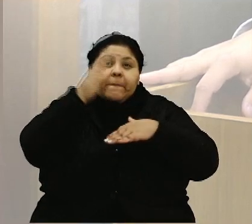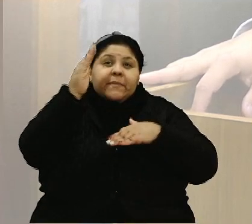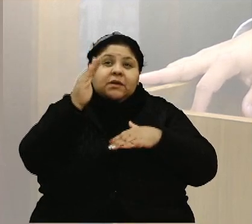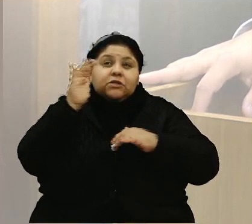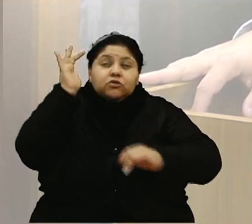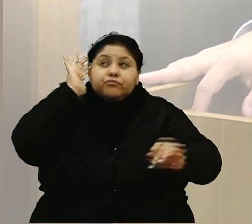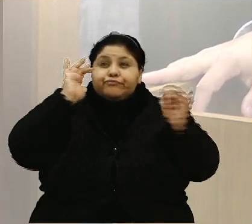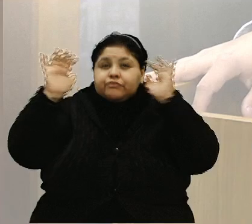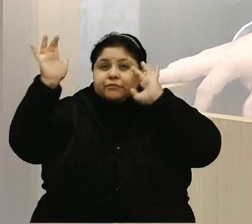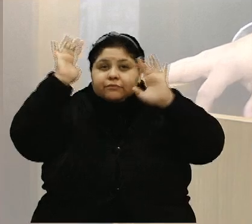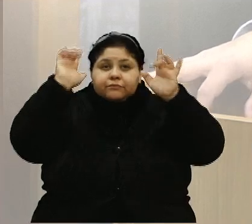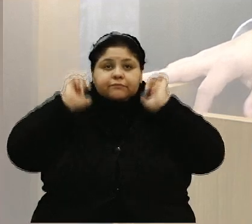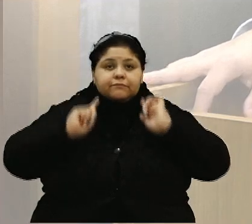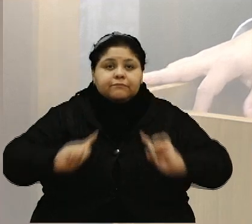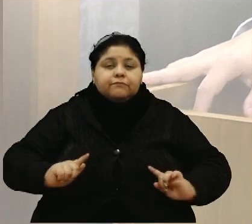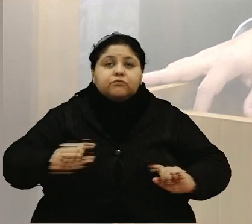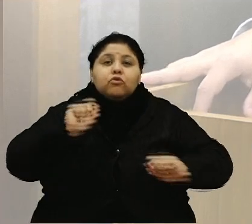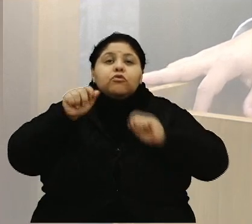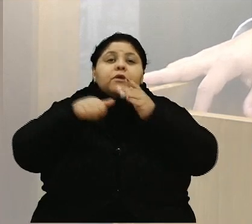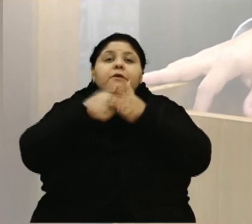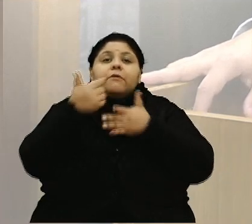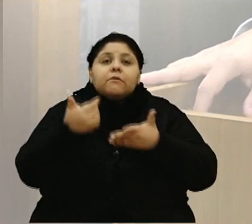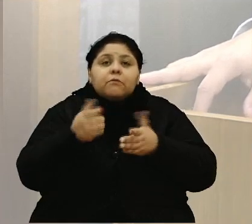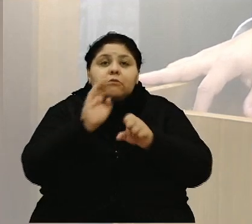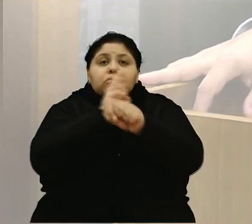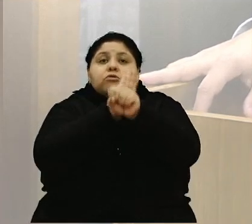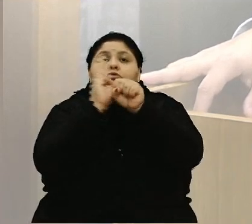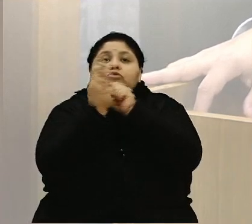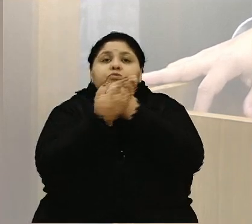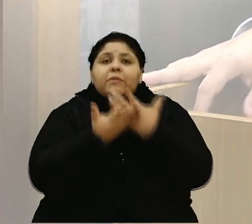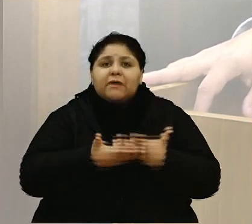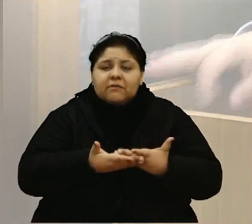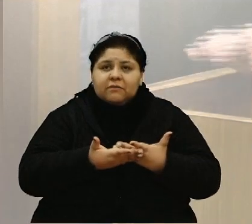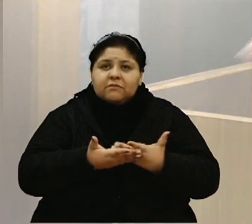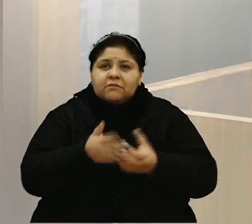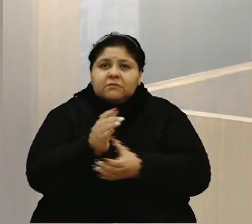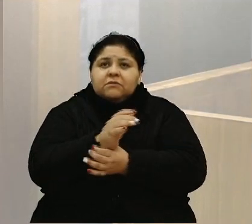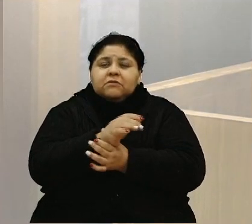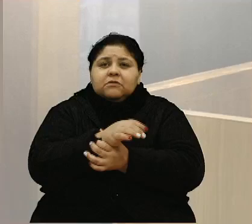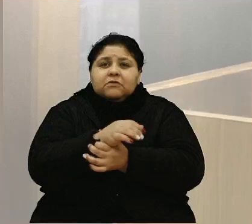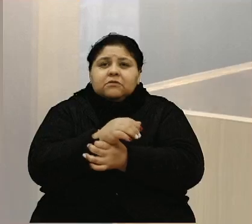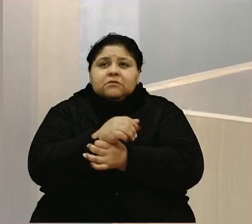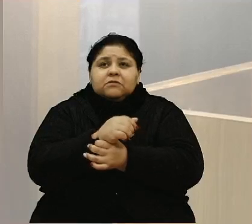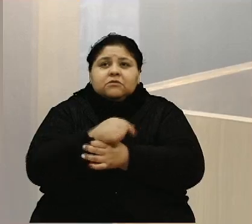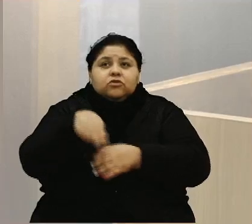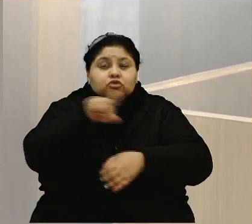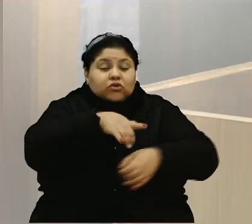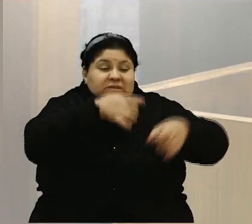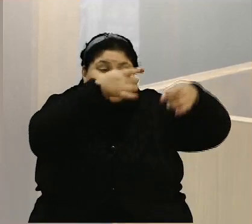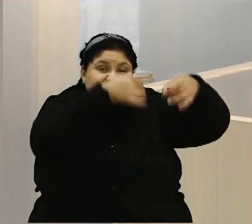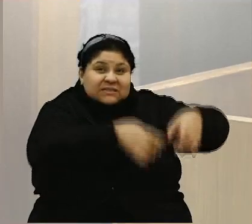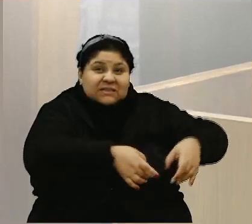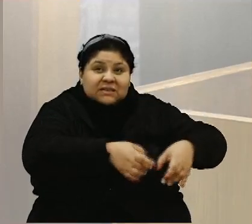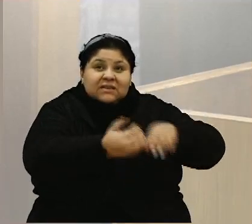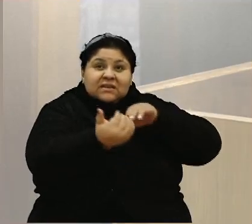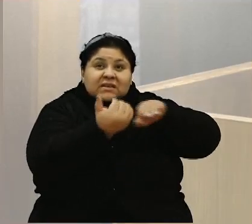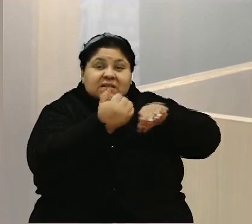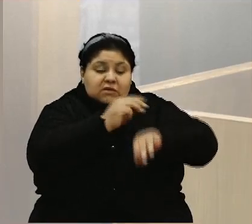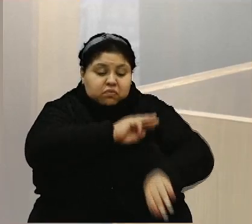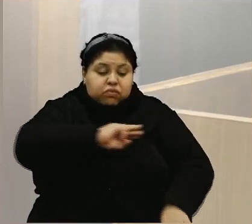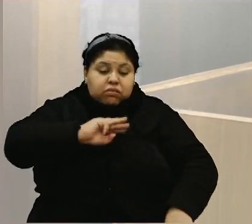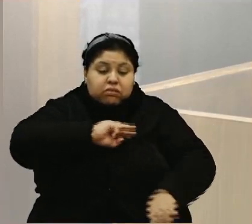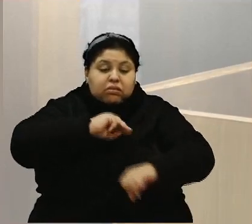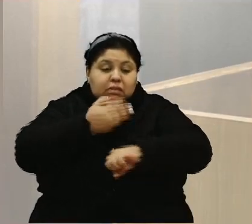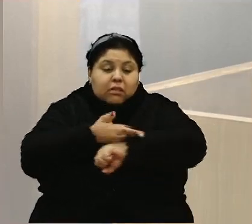gestão municipal. O que melhorou no Planalto frente Luz, Cor e Flor? Nós estamos abandonados, a Avenida Marco Polo